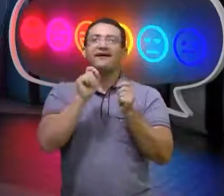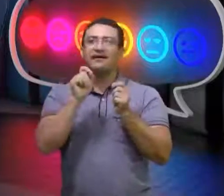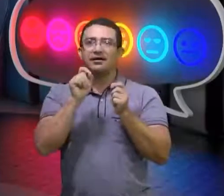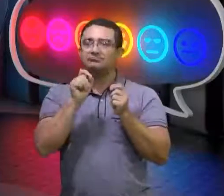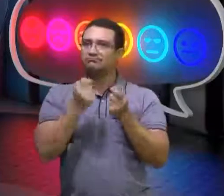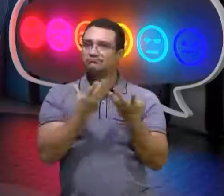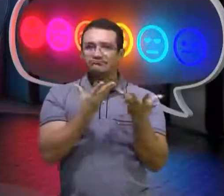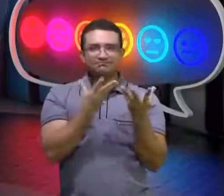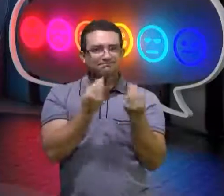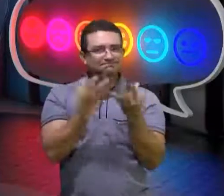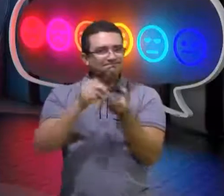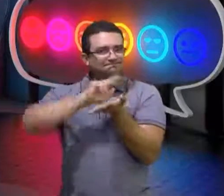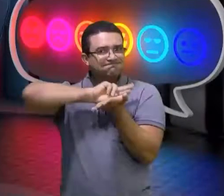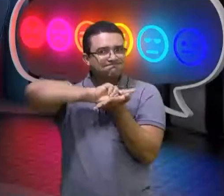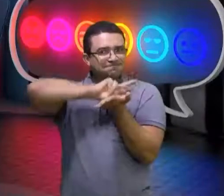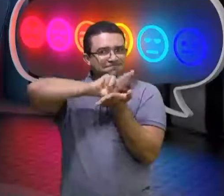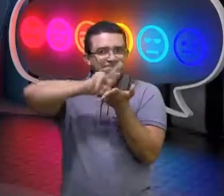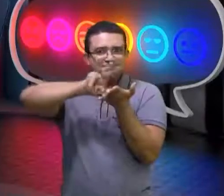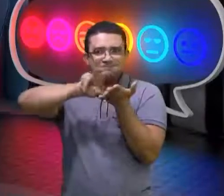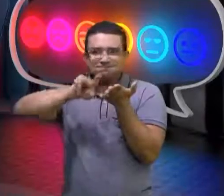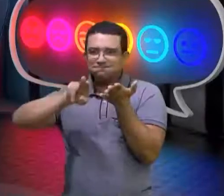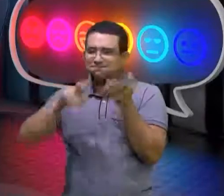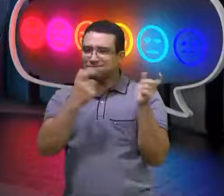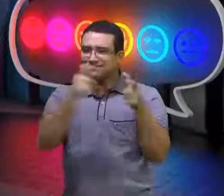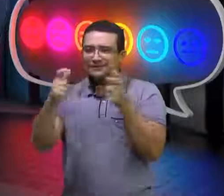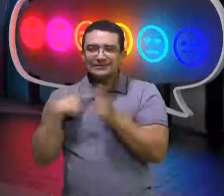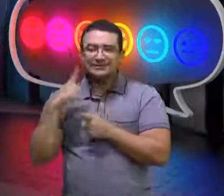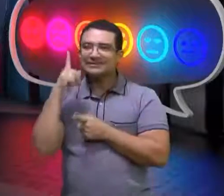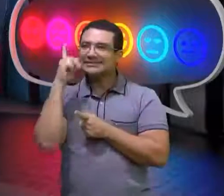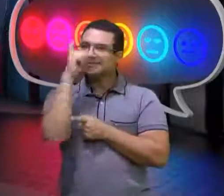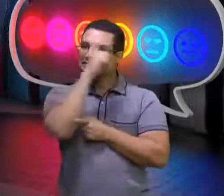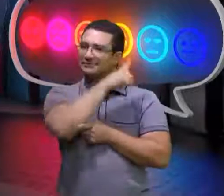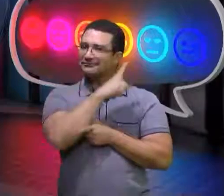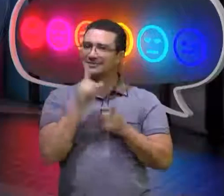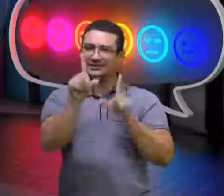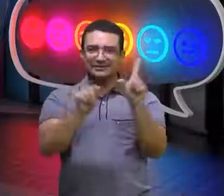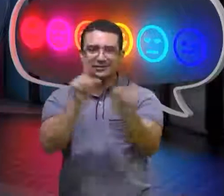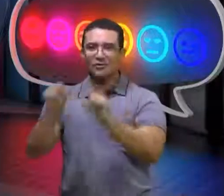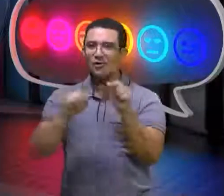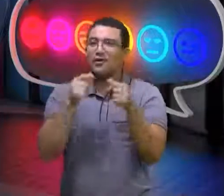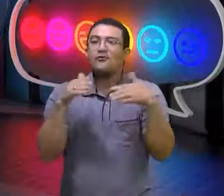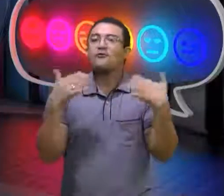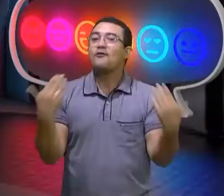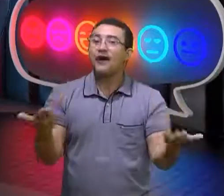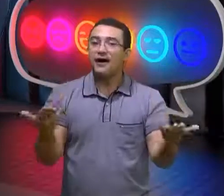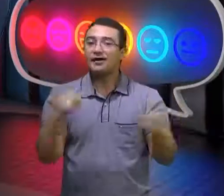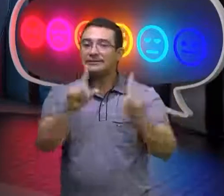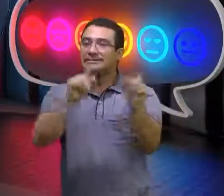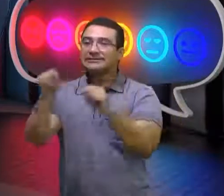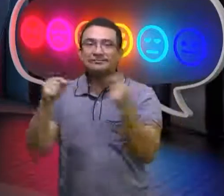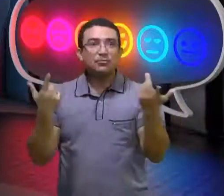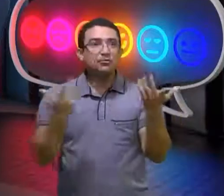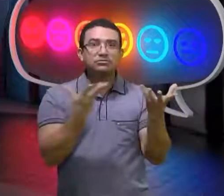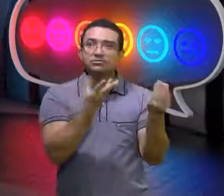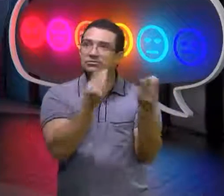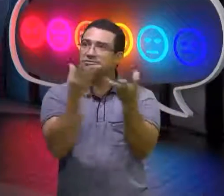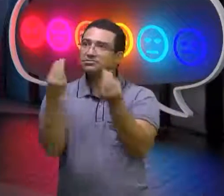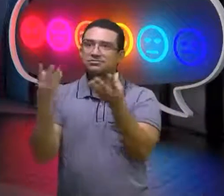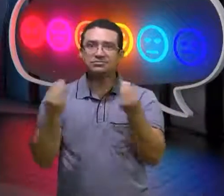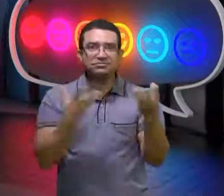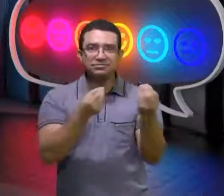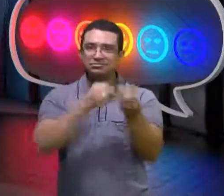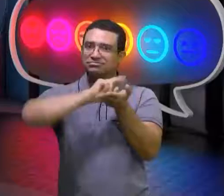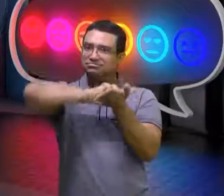vir muitos lugares e você fica com dificuldade de escolher qual e fica pensando assim, nossa, mas existe